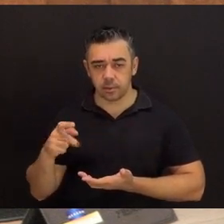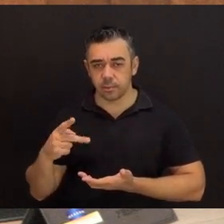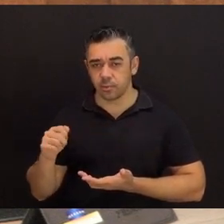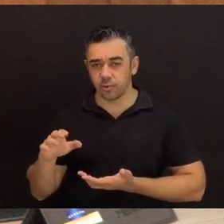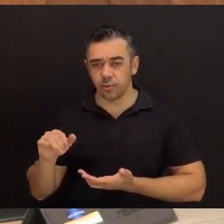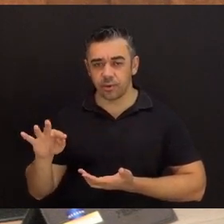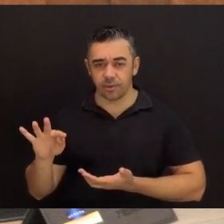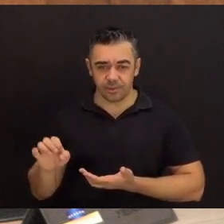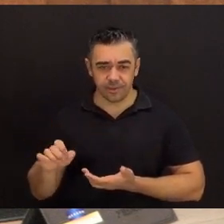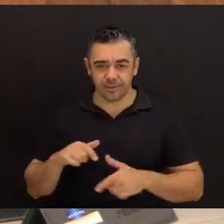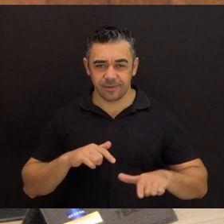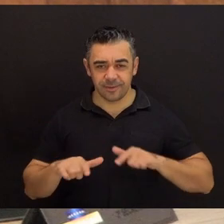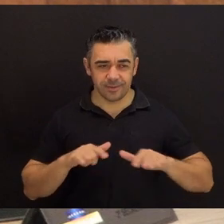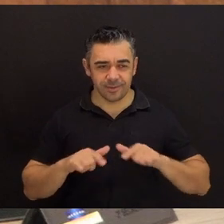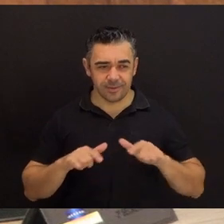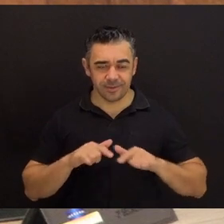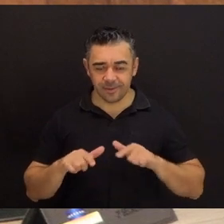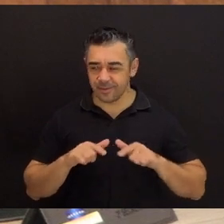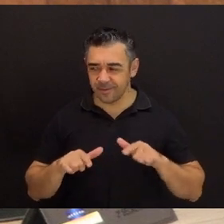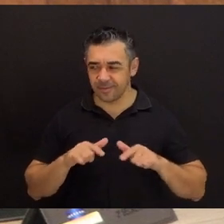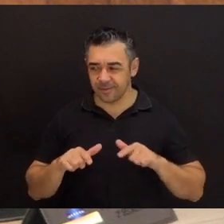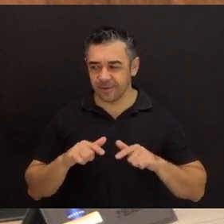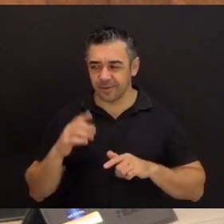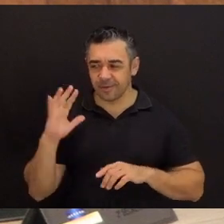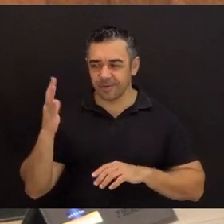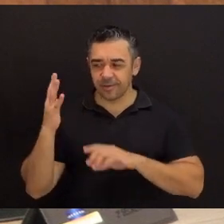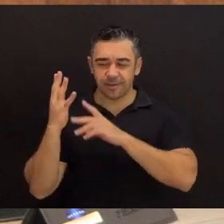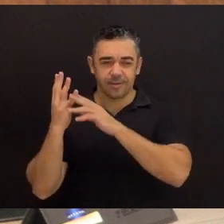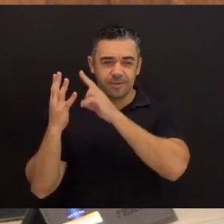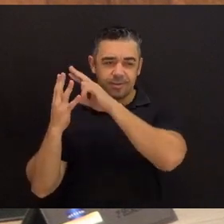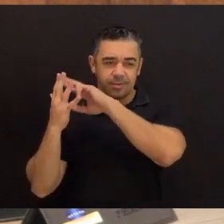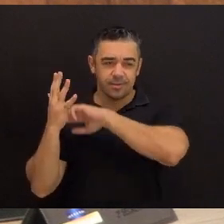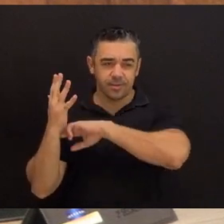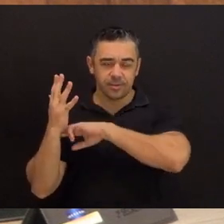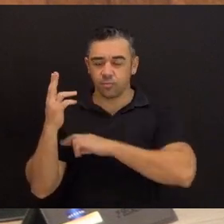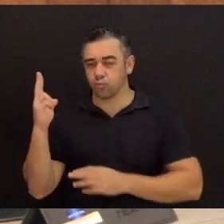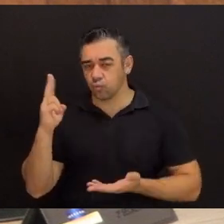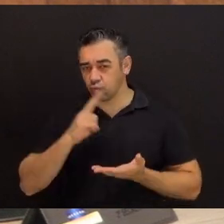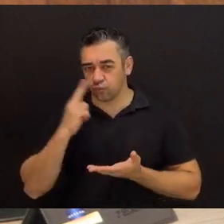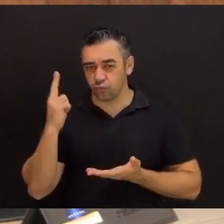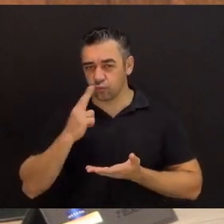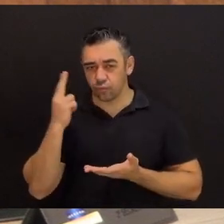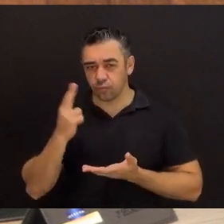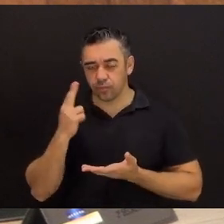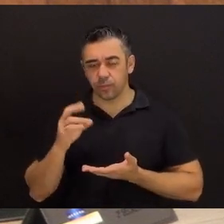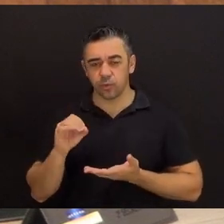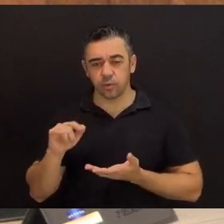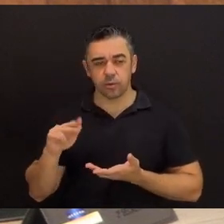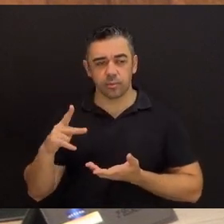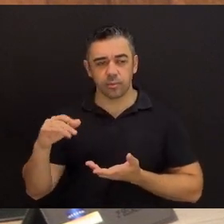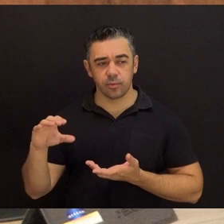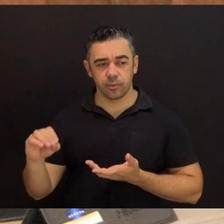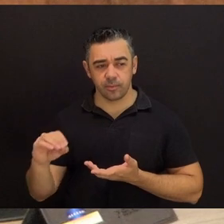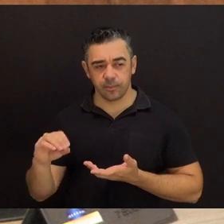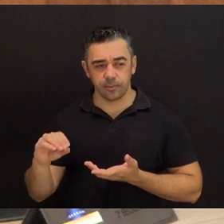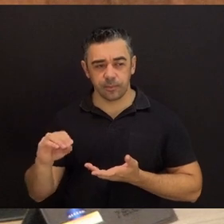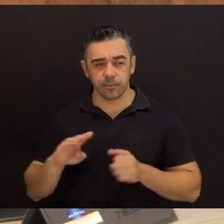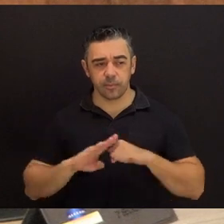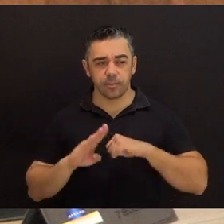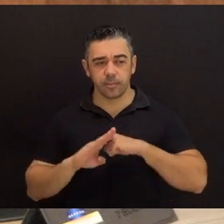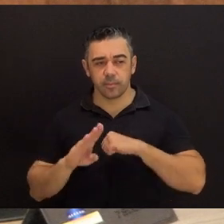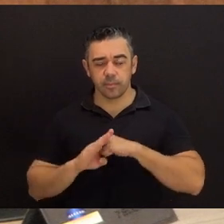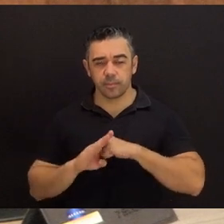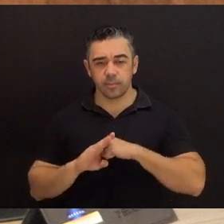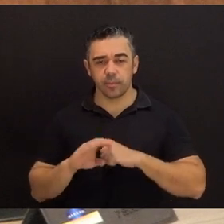realiza serviços de poda de Galhos das árvores com urgência na rua Olímpio Oliveira de Camargo no bairro do